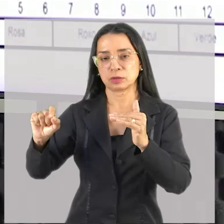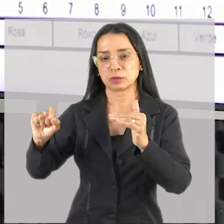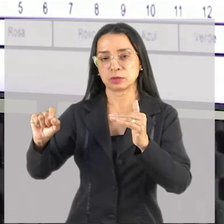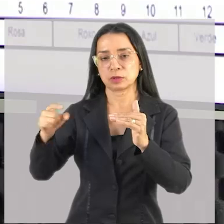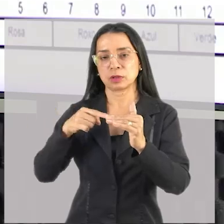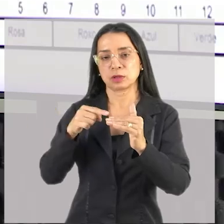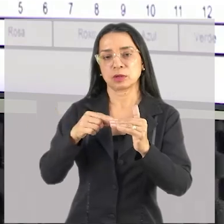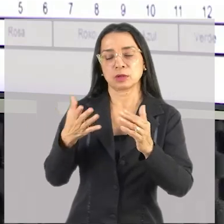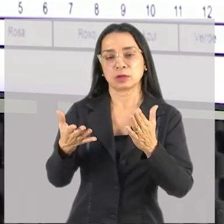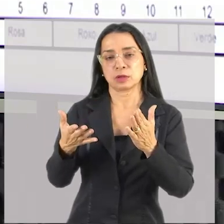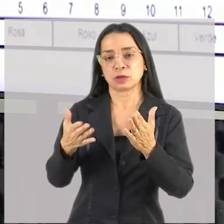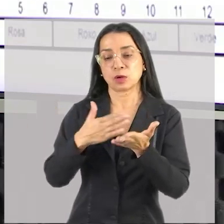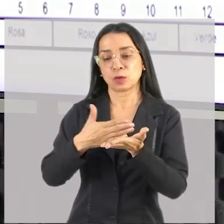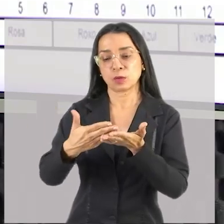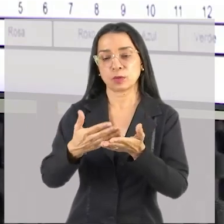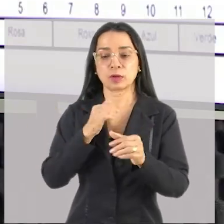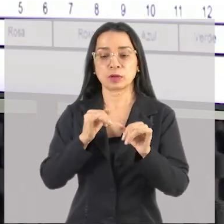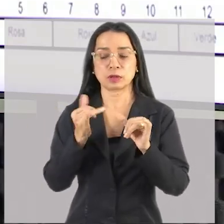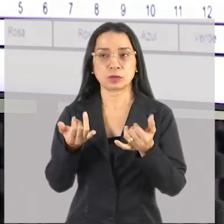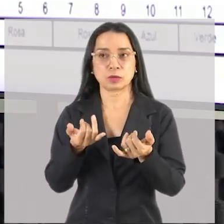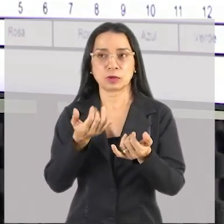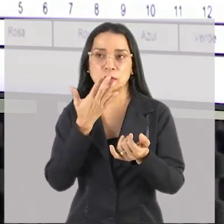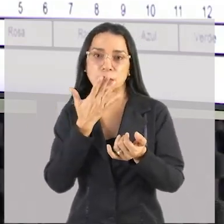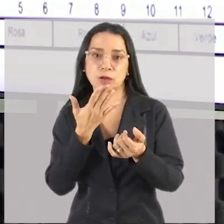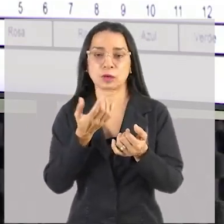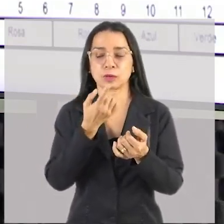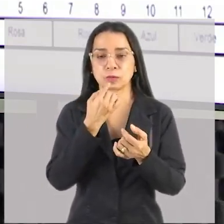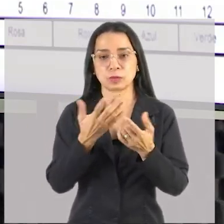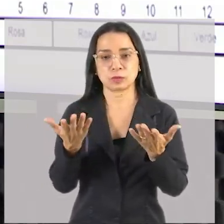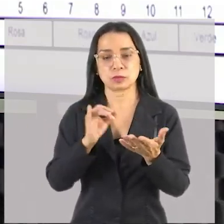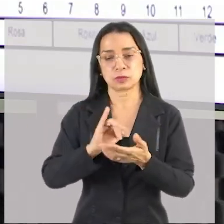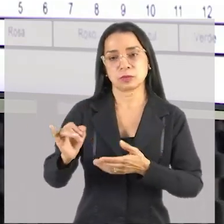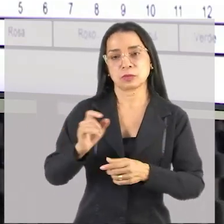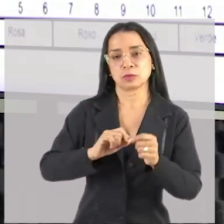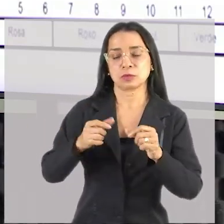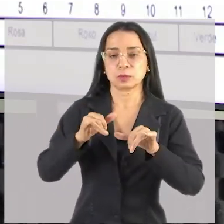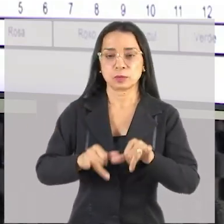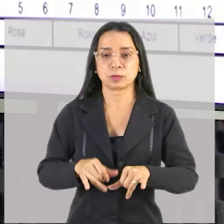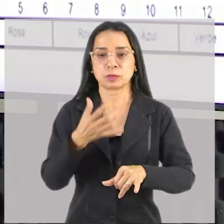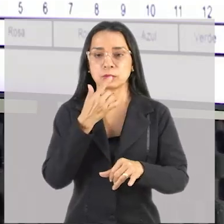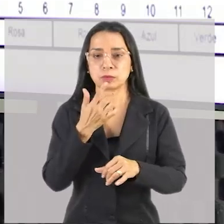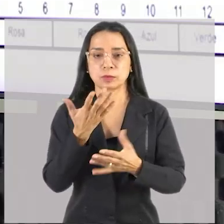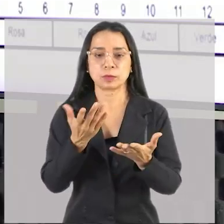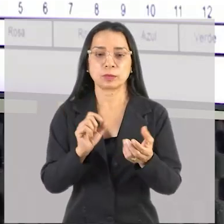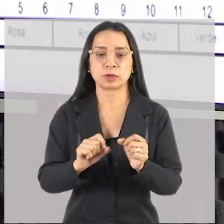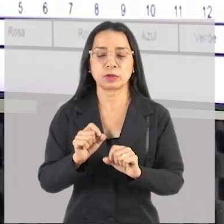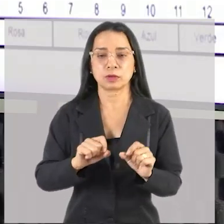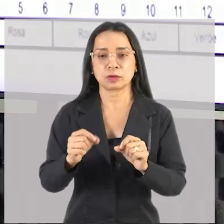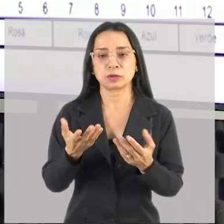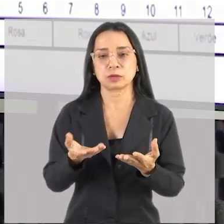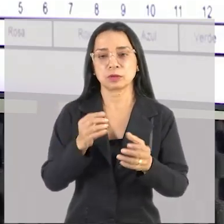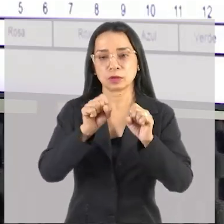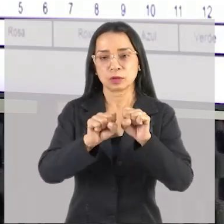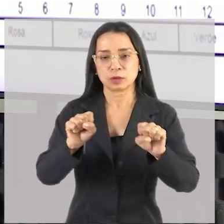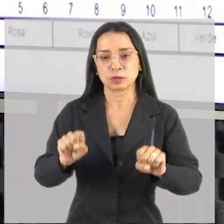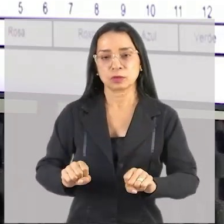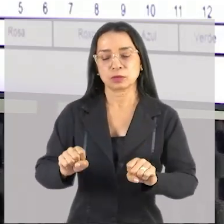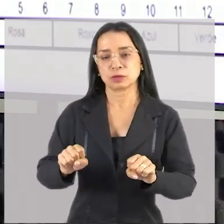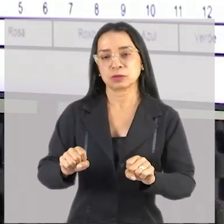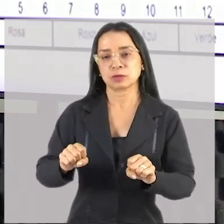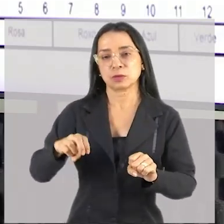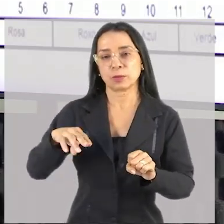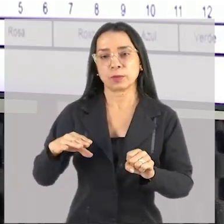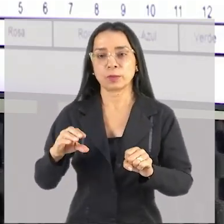se desloca para a esquerda, começa a ficar vermelho. Aí tu, então se por acaso está ficando vermelho, é porque eu estou diante de um sistema com meio